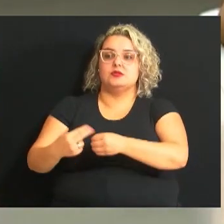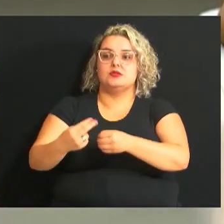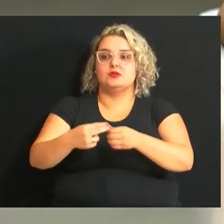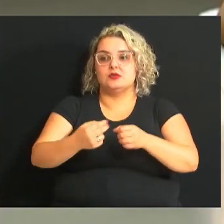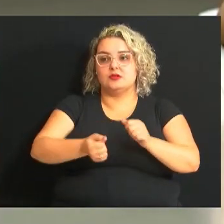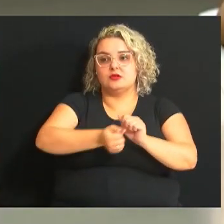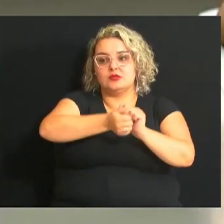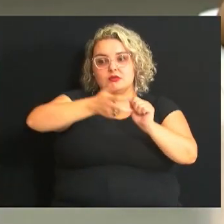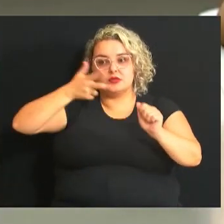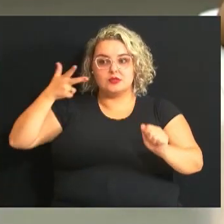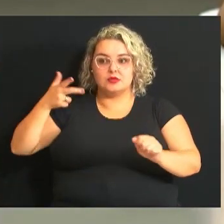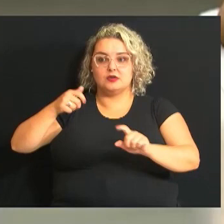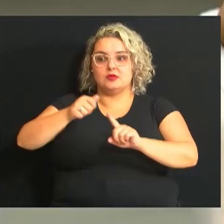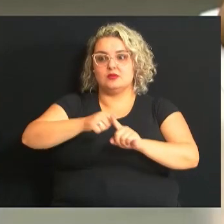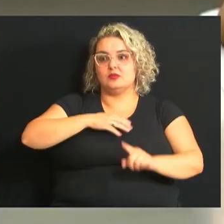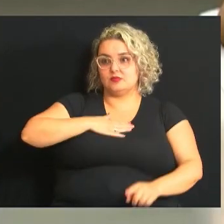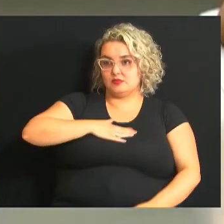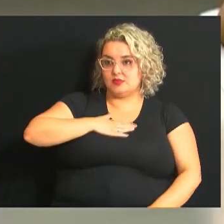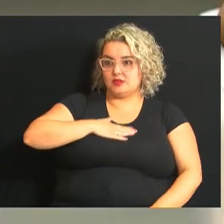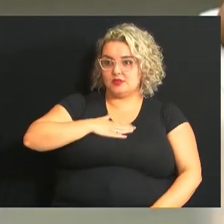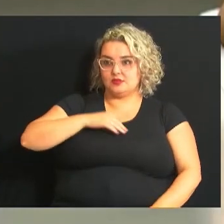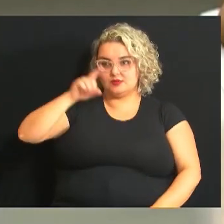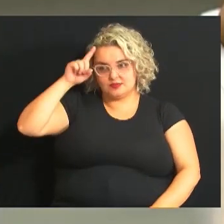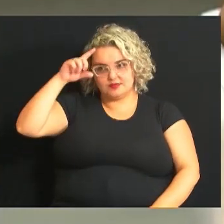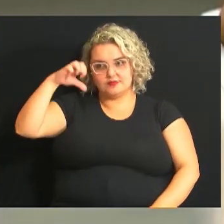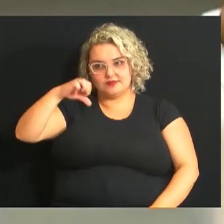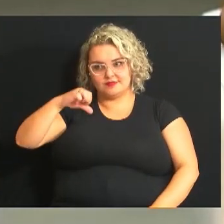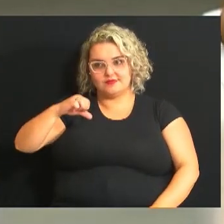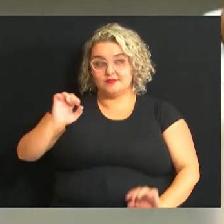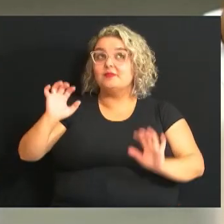agosto aqui, dia 9. Estou gostando, o clima é bom.